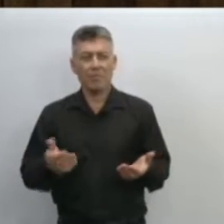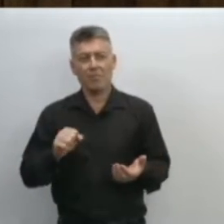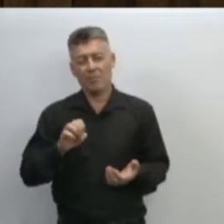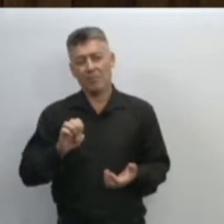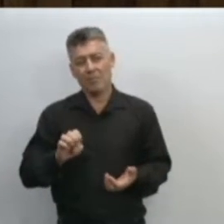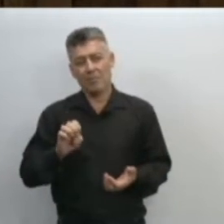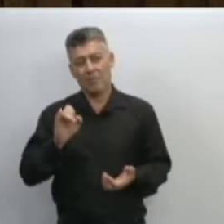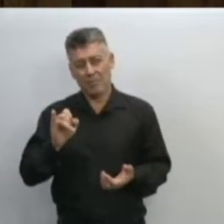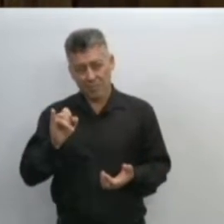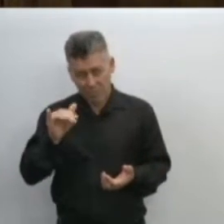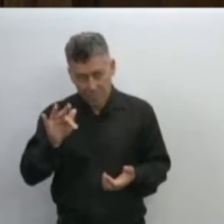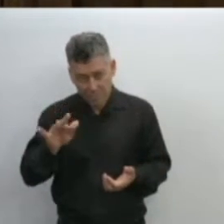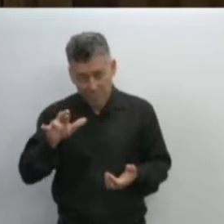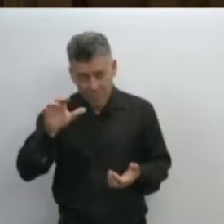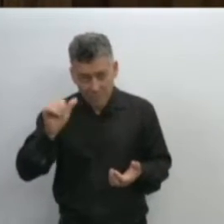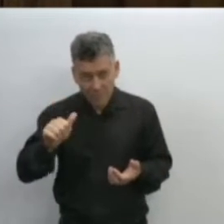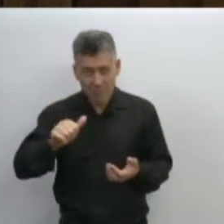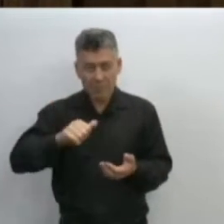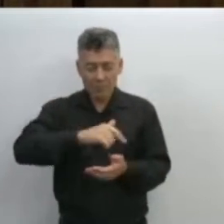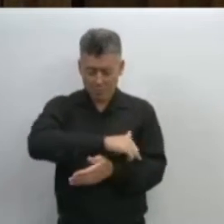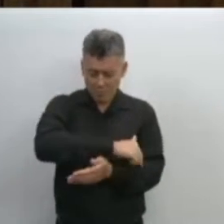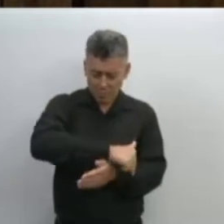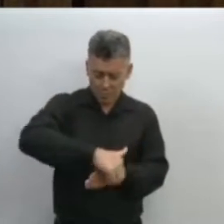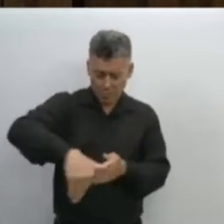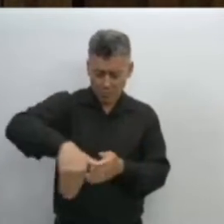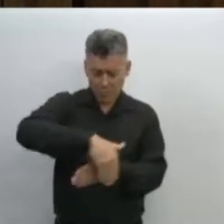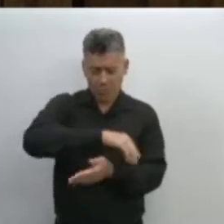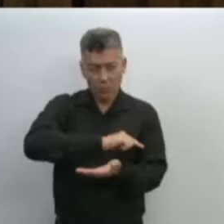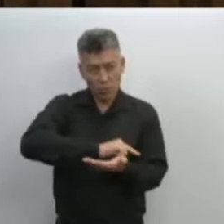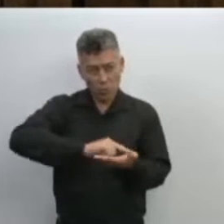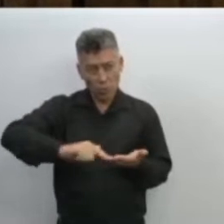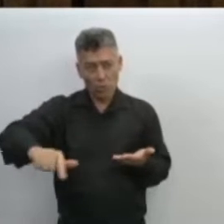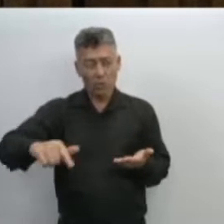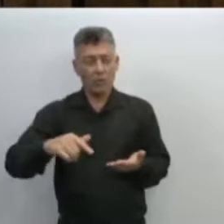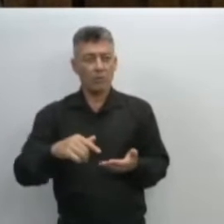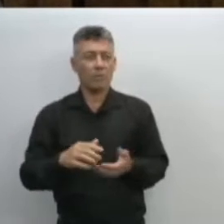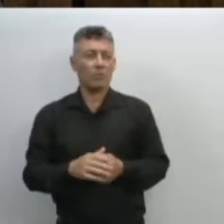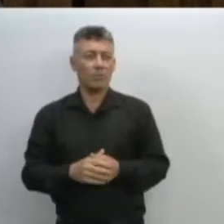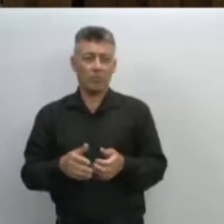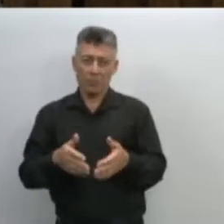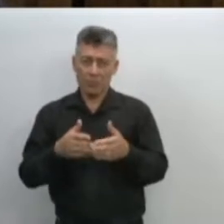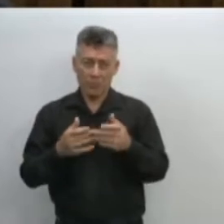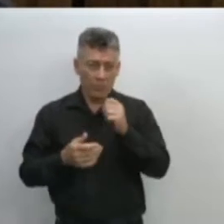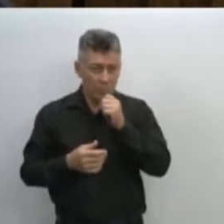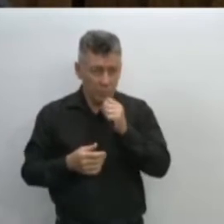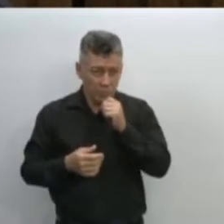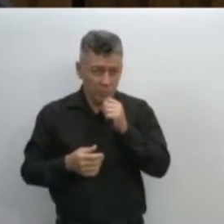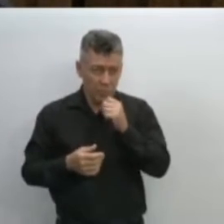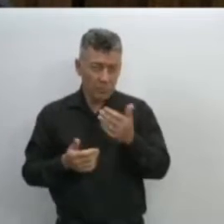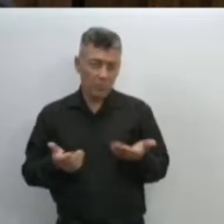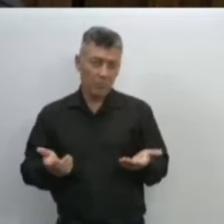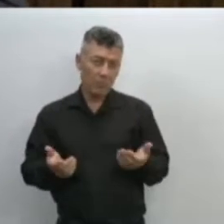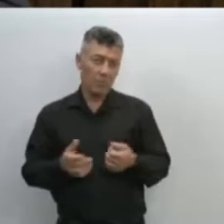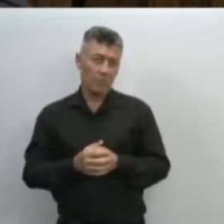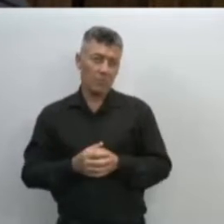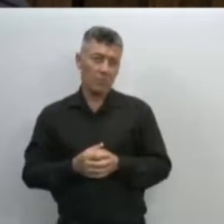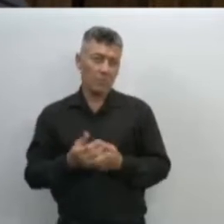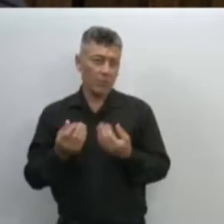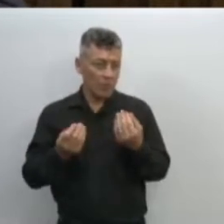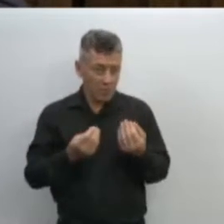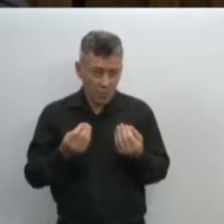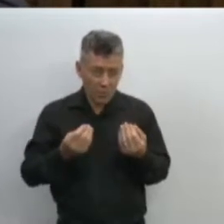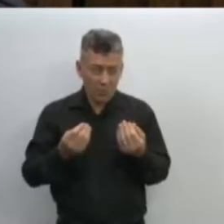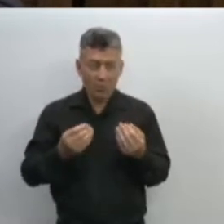CEINFRA, a recuperação de uma rua, né, Bispo? O senhor sempre gosta de falar isso, e não é atendido. Então, isso aí, de certa forma, deixa